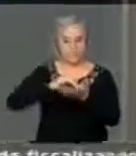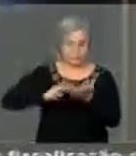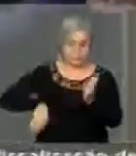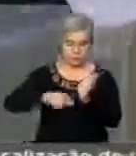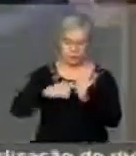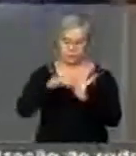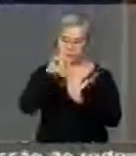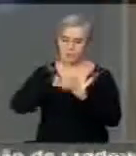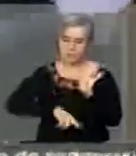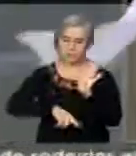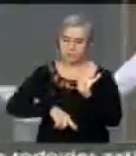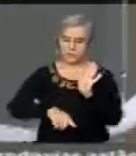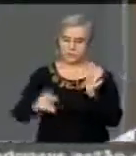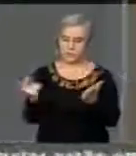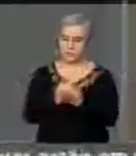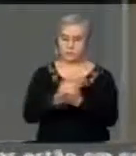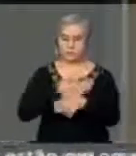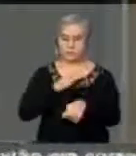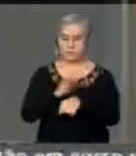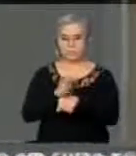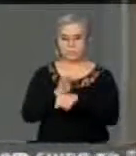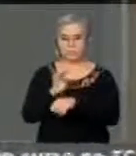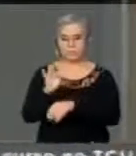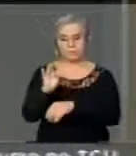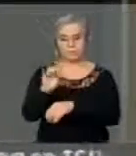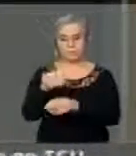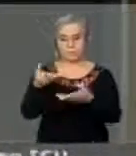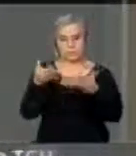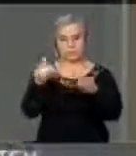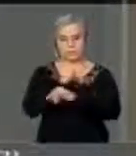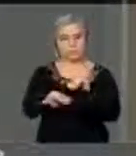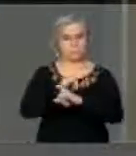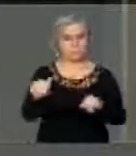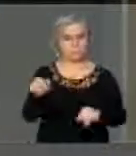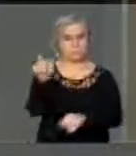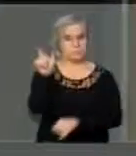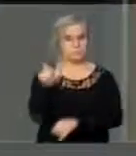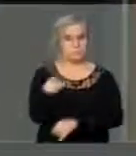imoral que hoje acontece no meu estado de Tocantins. Fica o recado, Marcelo Miranda. Forte abraço.